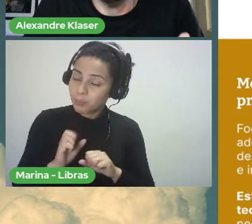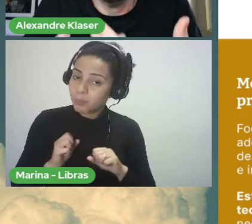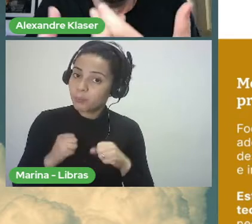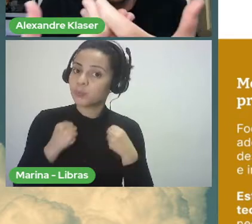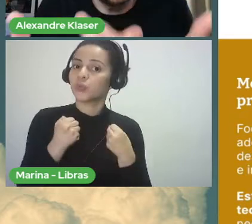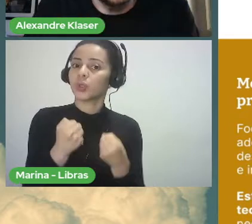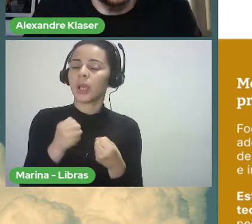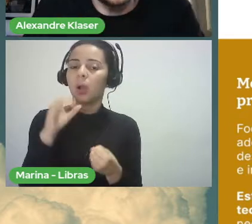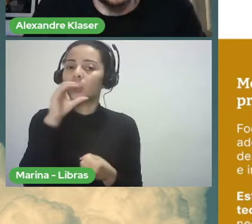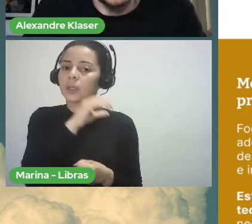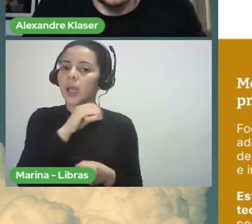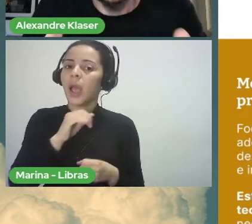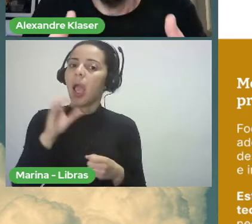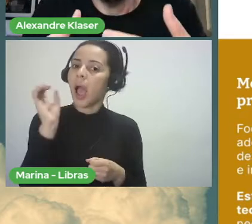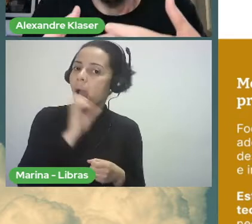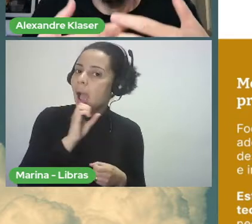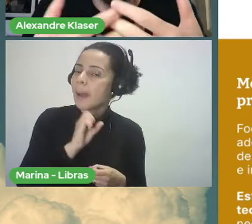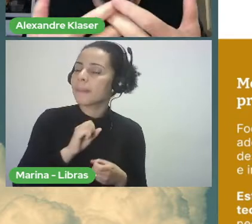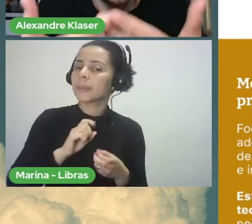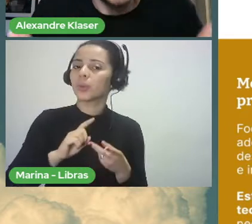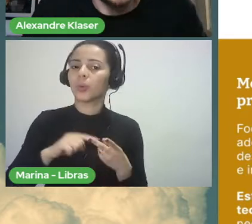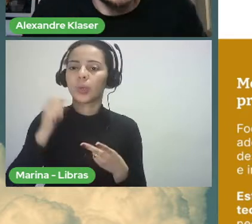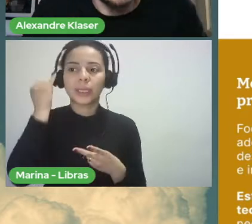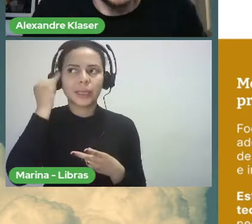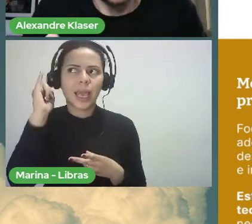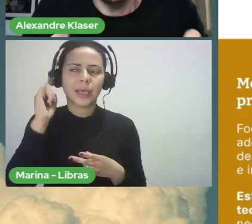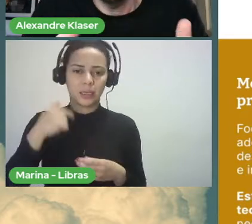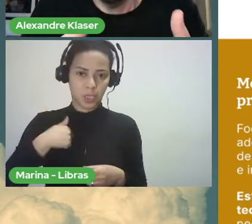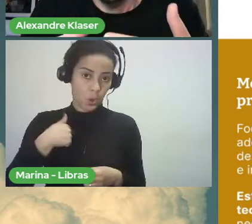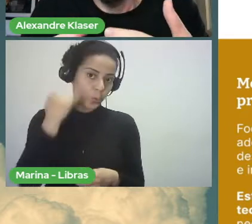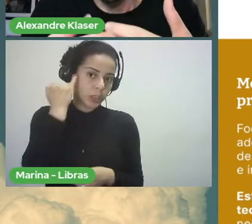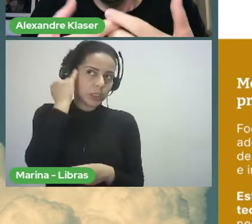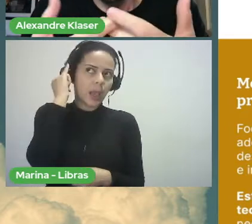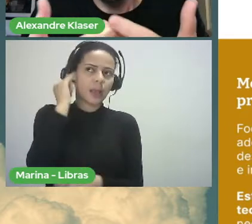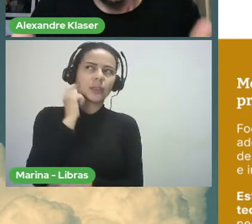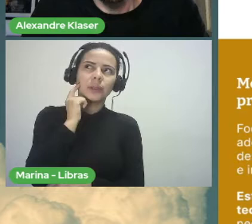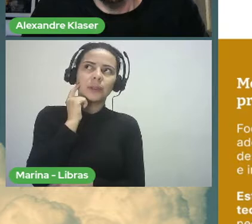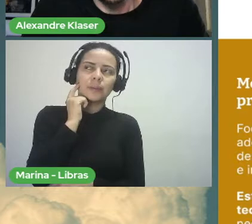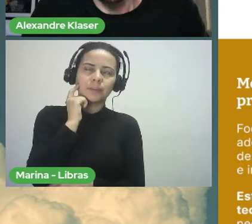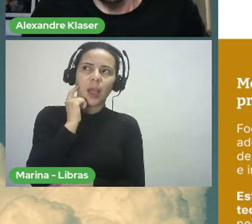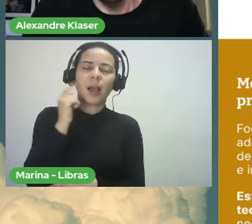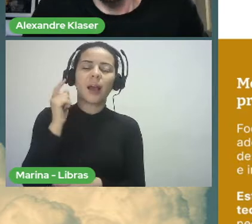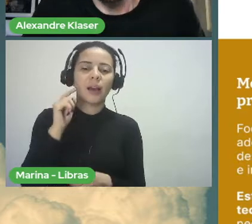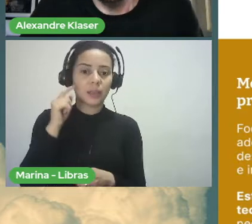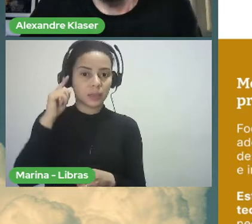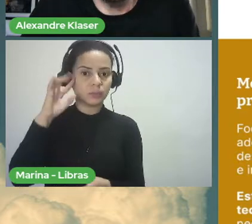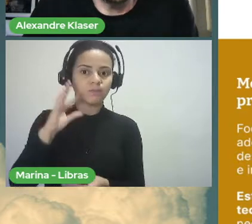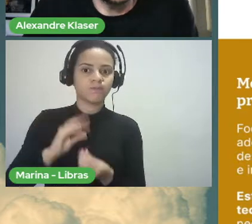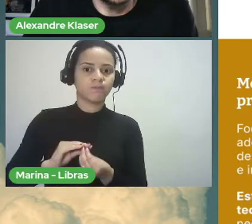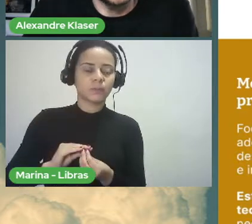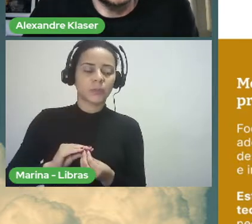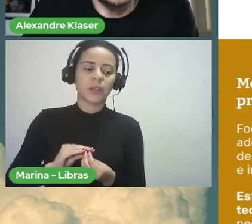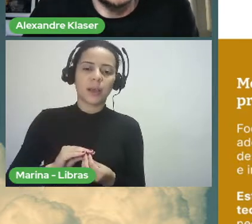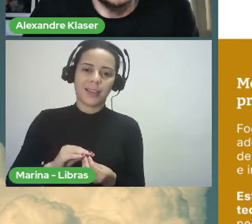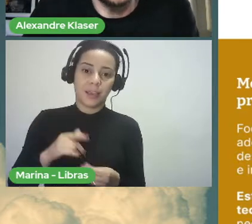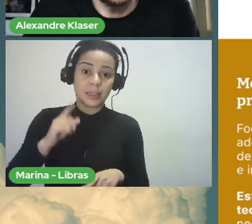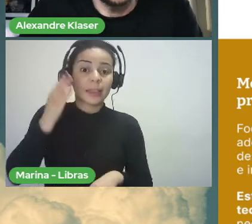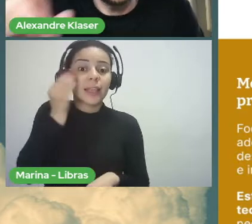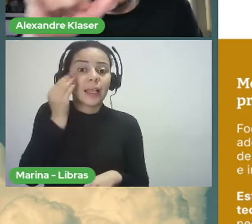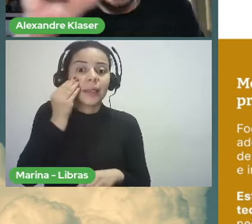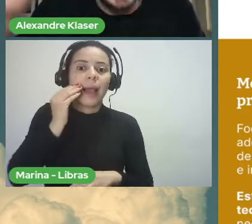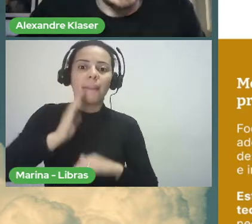eu vou ter uma ideia, eu vou considerar que essa ideia é uma hipótese, eu vou fazer a coisa mais simples possível que funcione para conseguir testar aquela